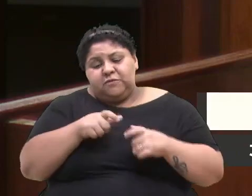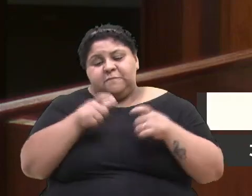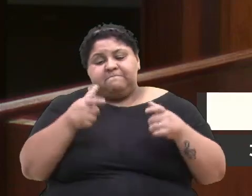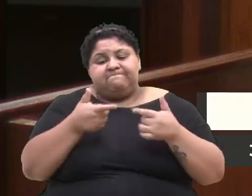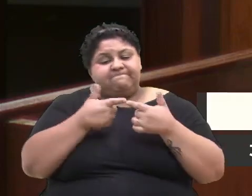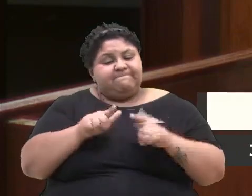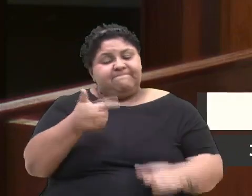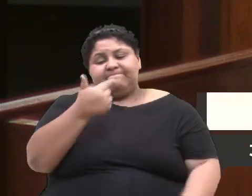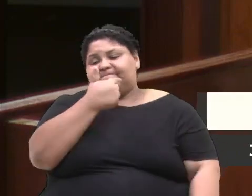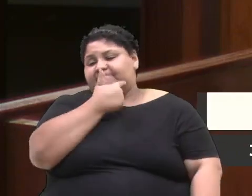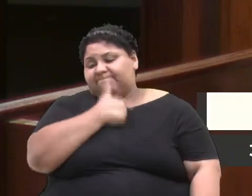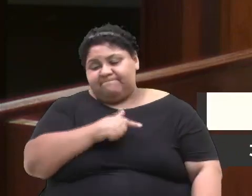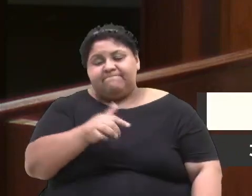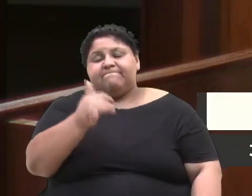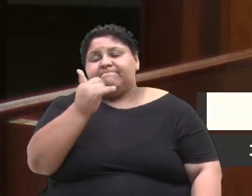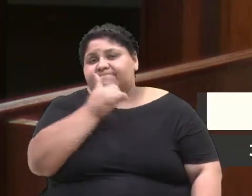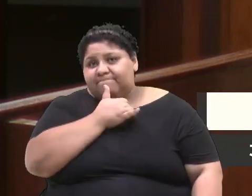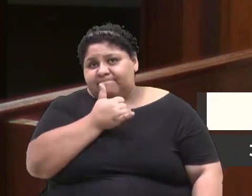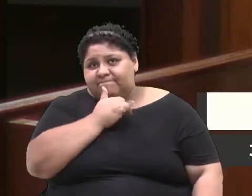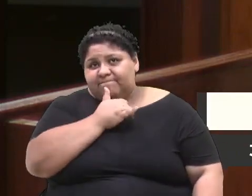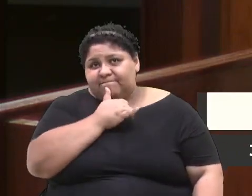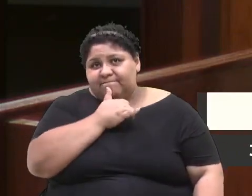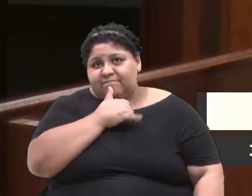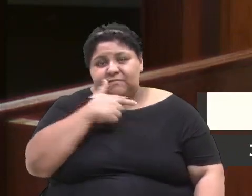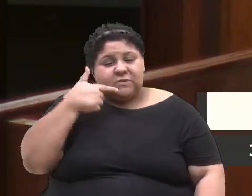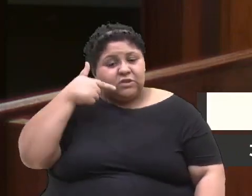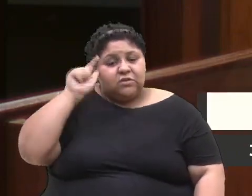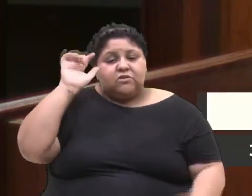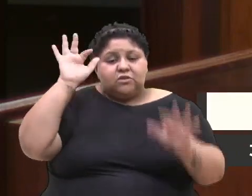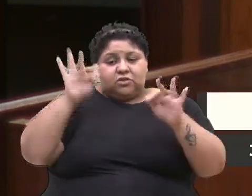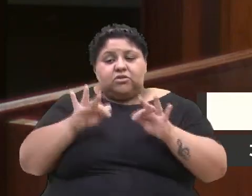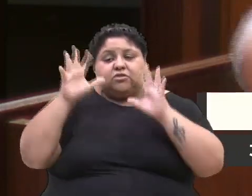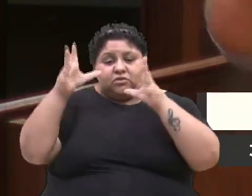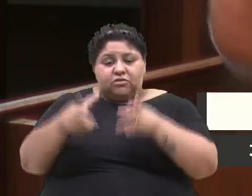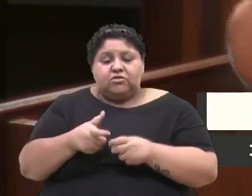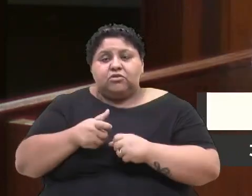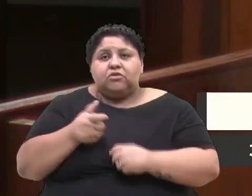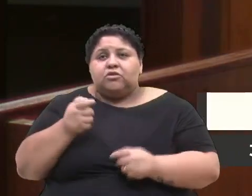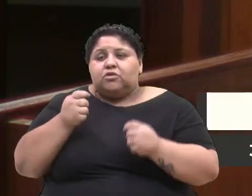não gostei, infelizmente, de ontem, do final disso tudo, que estava